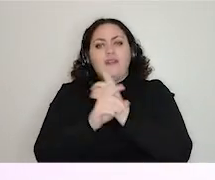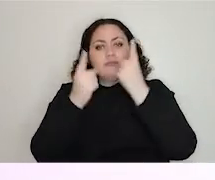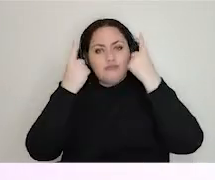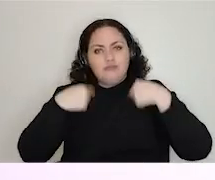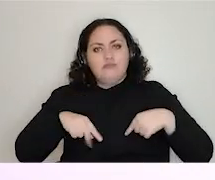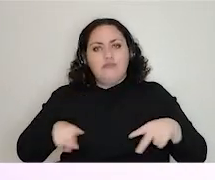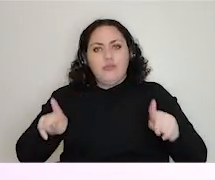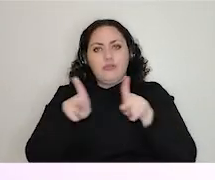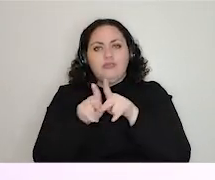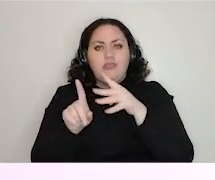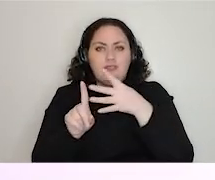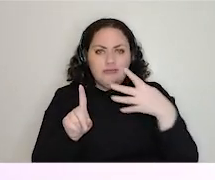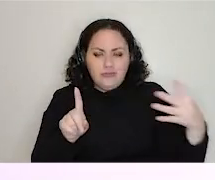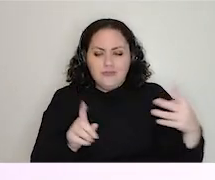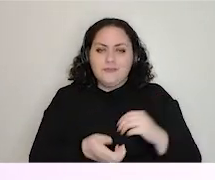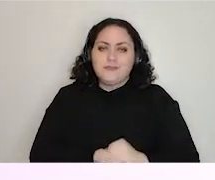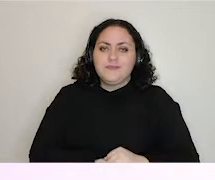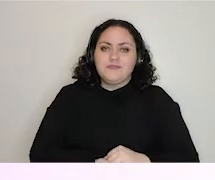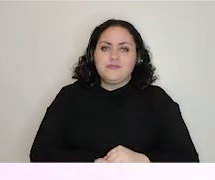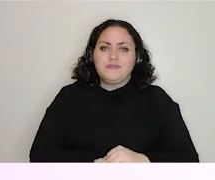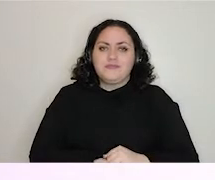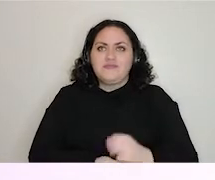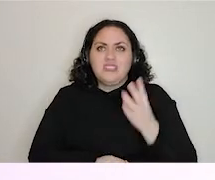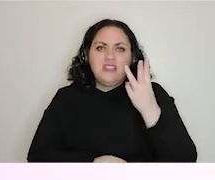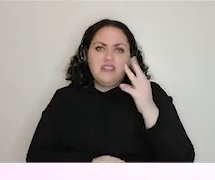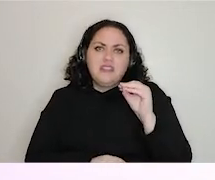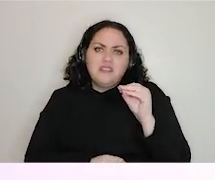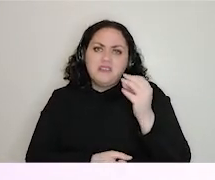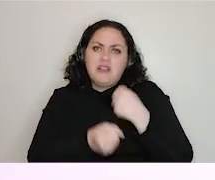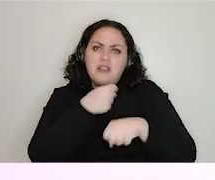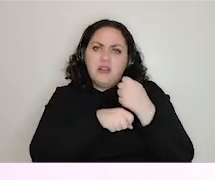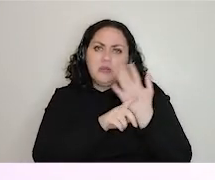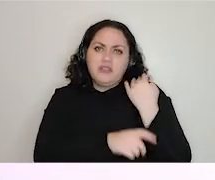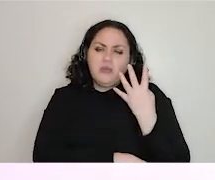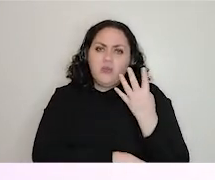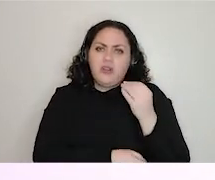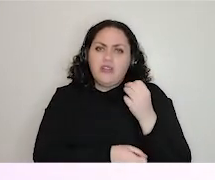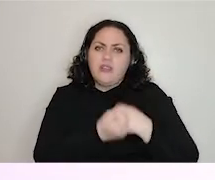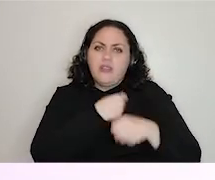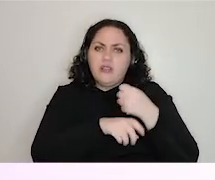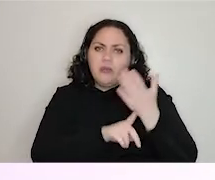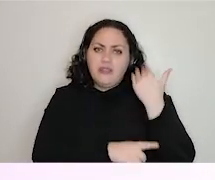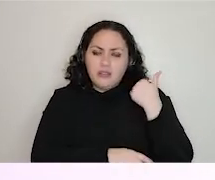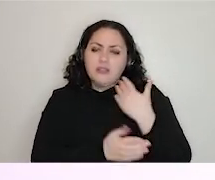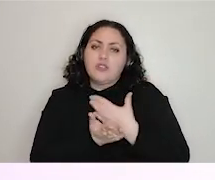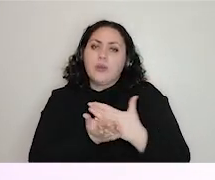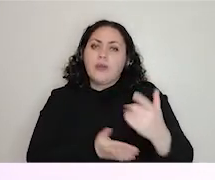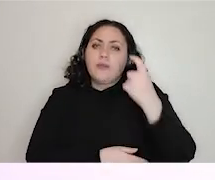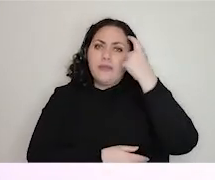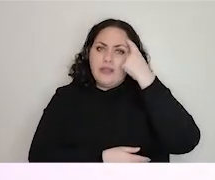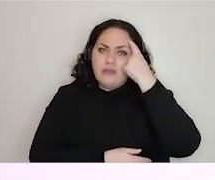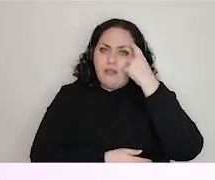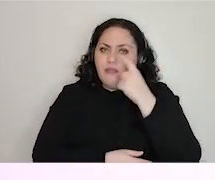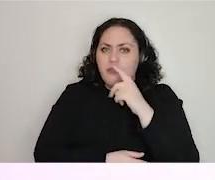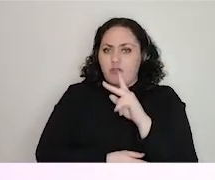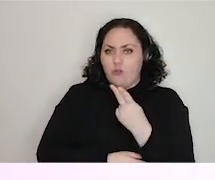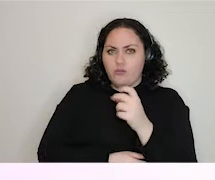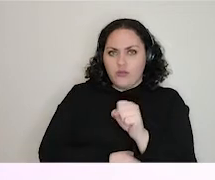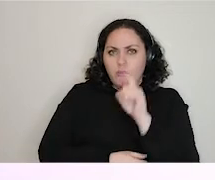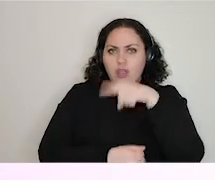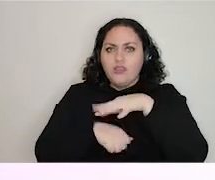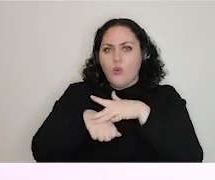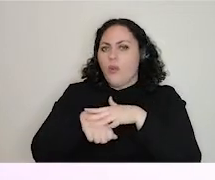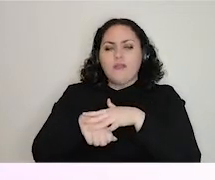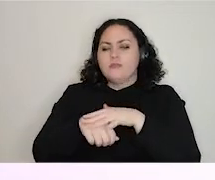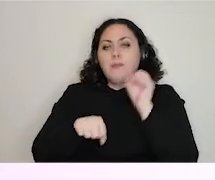Há uns 30, 40 anos, a homossexualidade deixou de ser considerada uma doença. Então, tudo que a gente